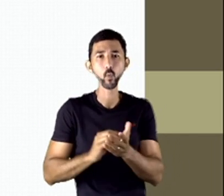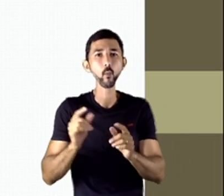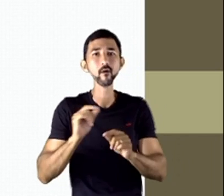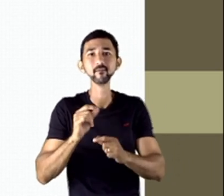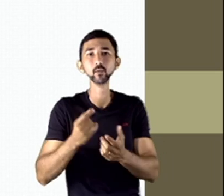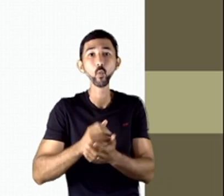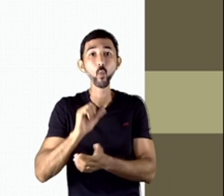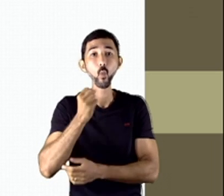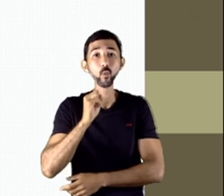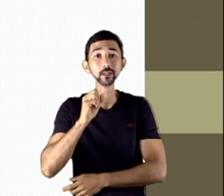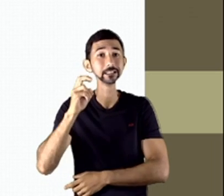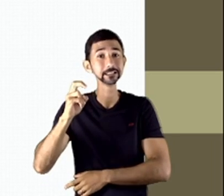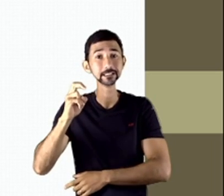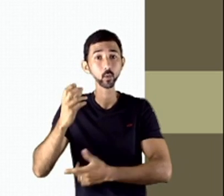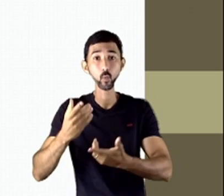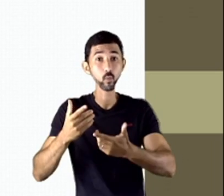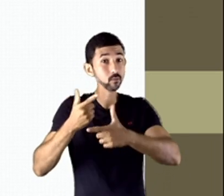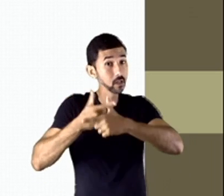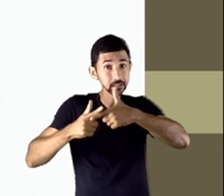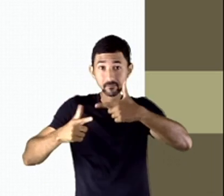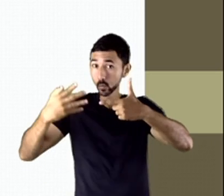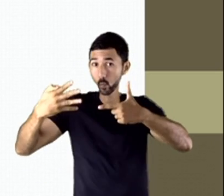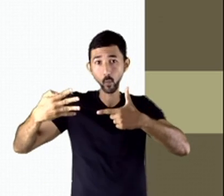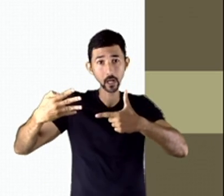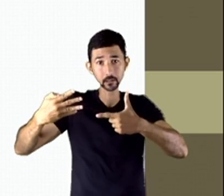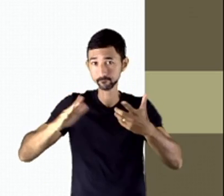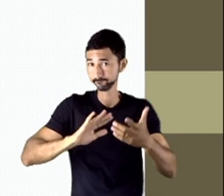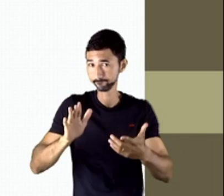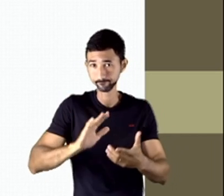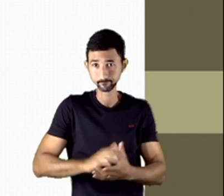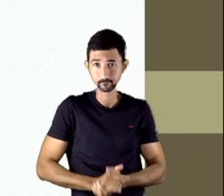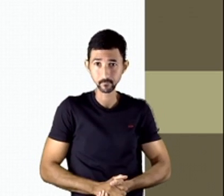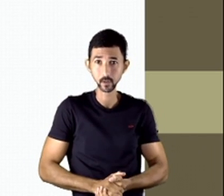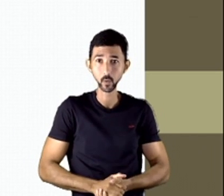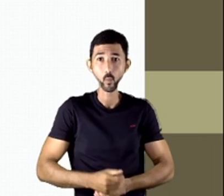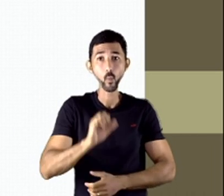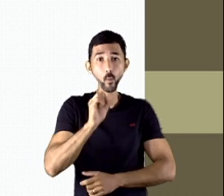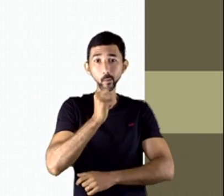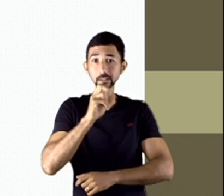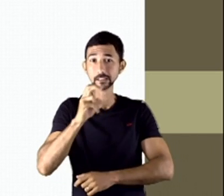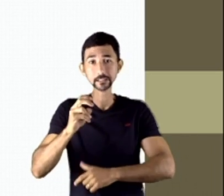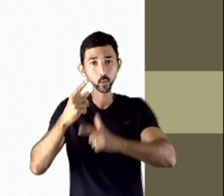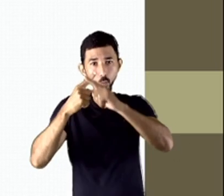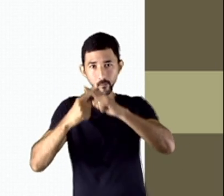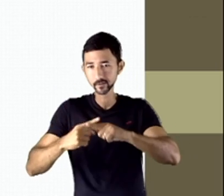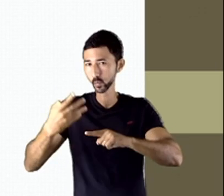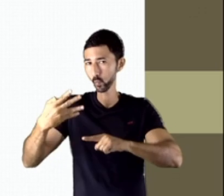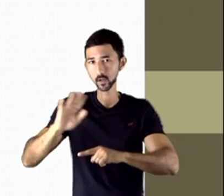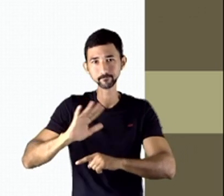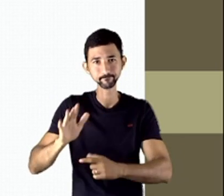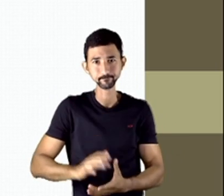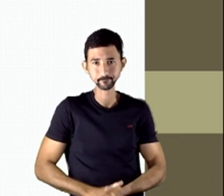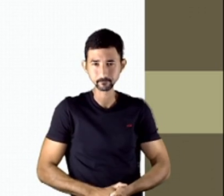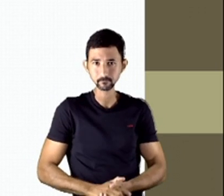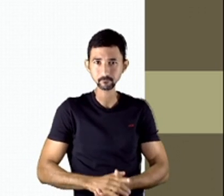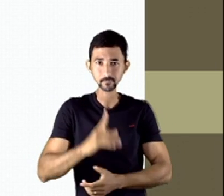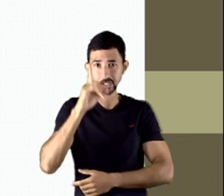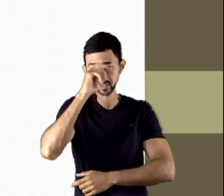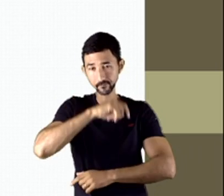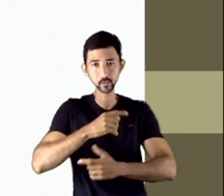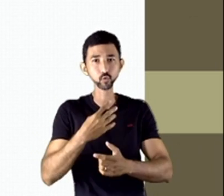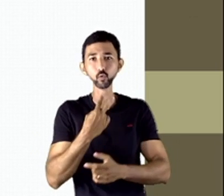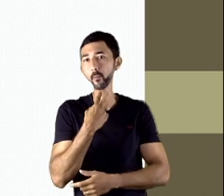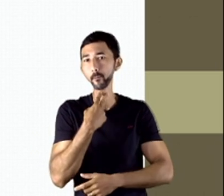Pois 85 não é divisível por 4, ou seja, 85 não é múltiplo de 4, o que torna impossível